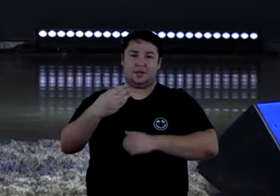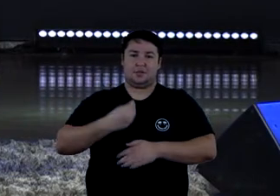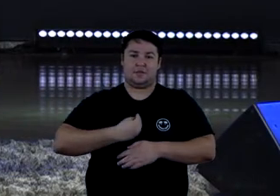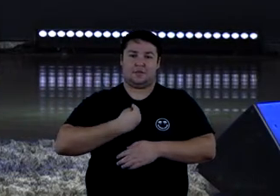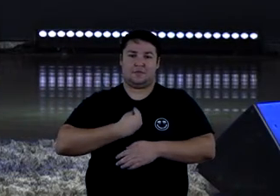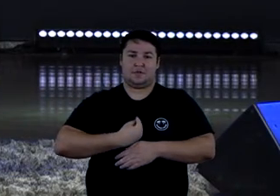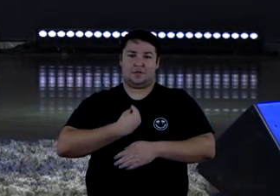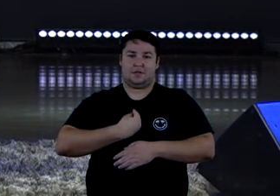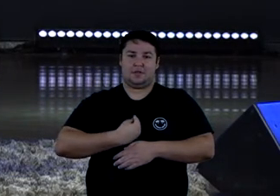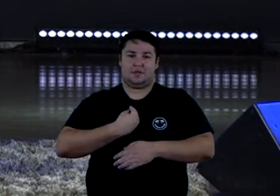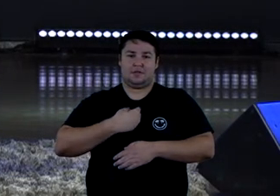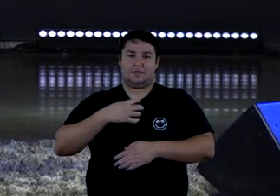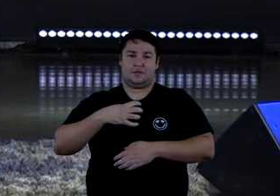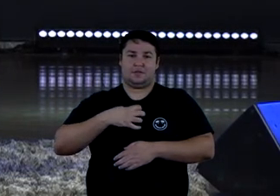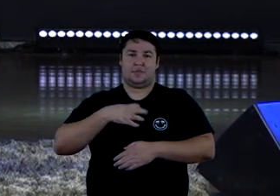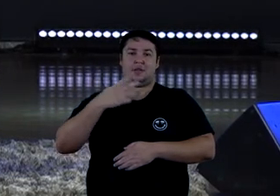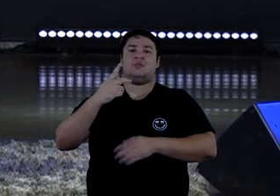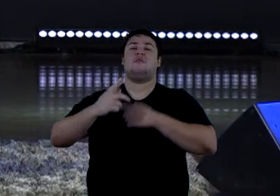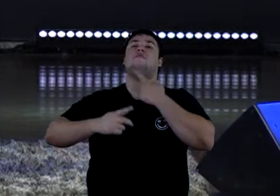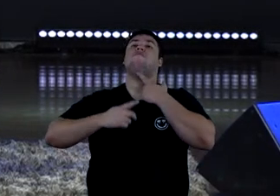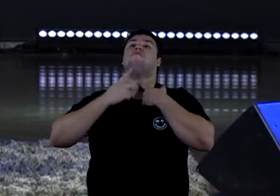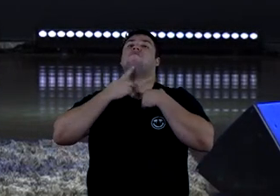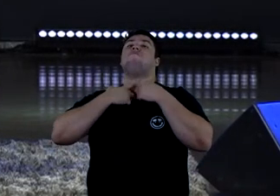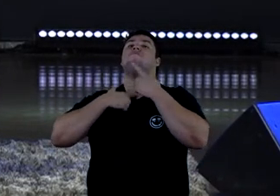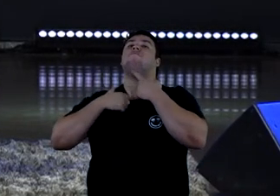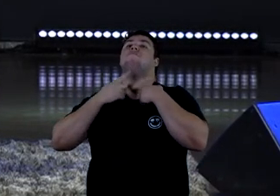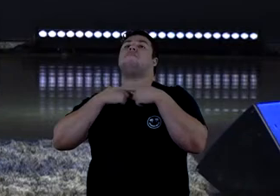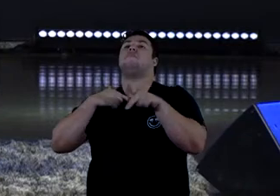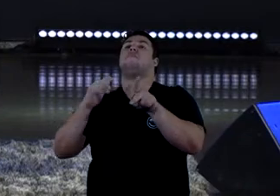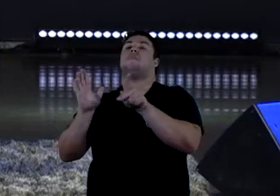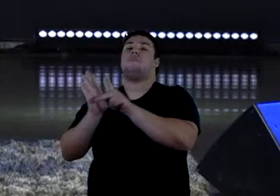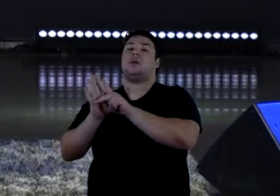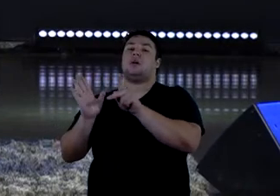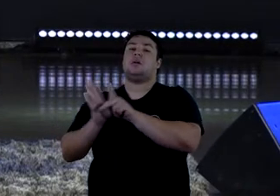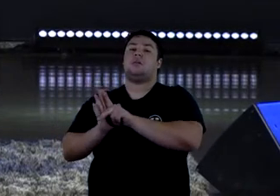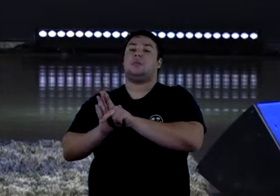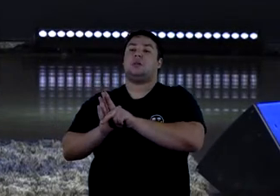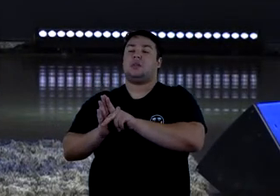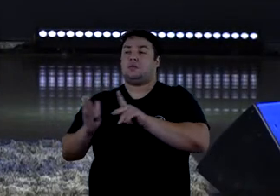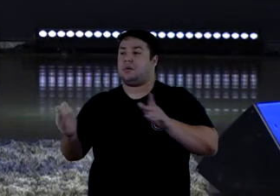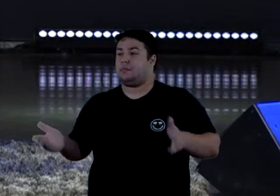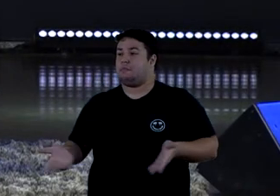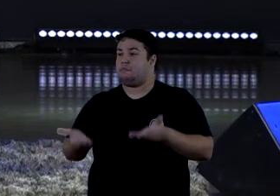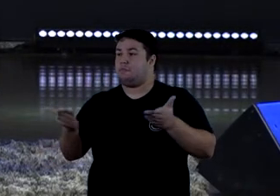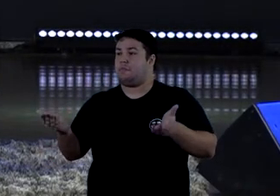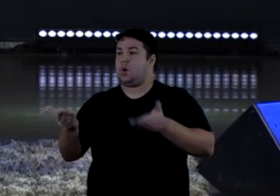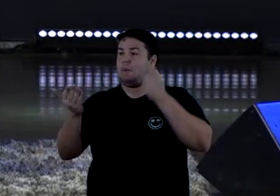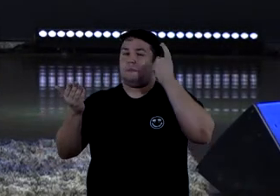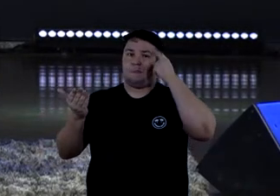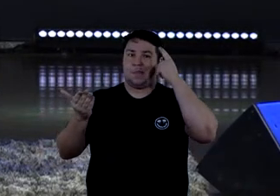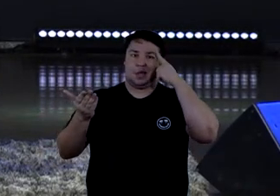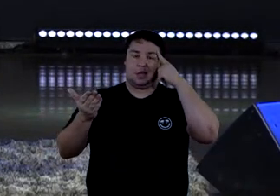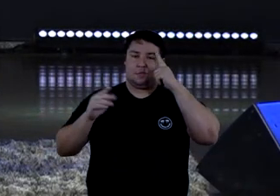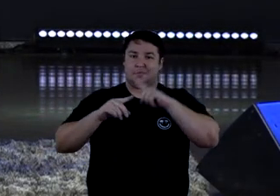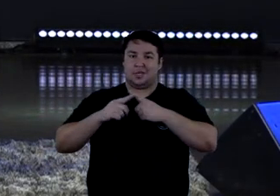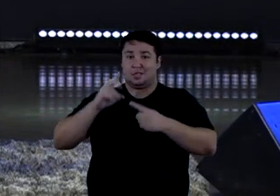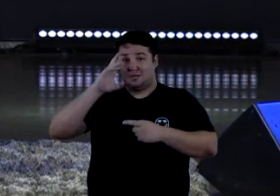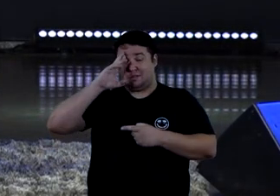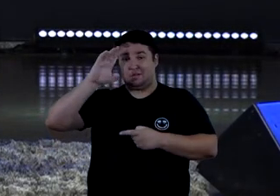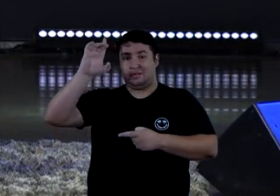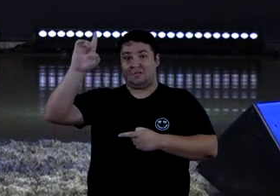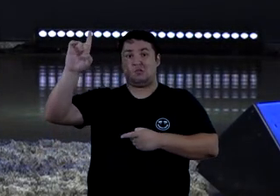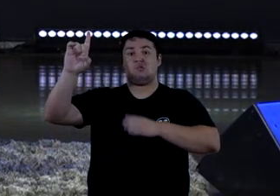não viva mais pelas suas vontades, pelos seus impulsos, pelos seus pensamentos, mas que você conheça os meus